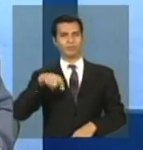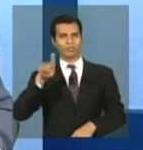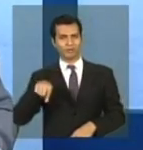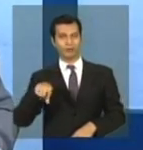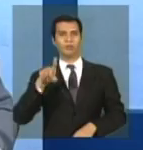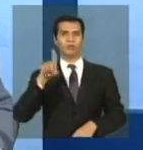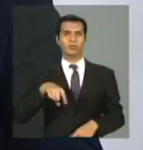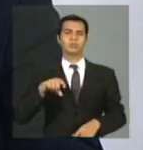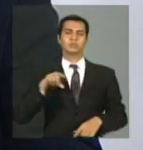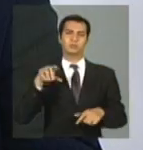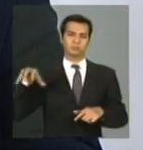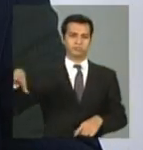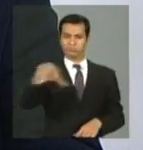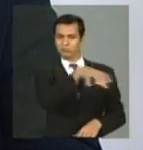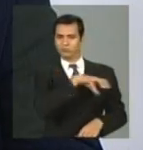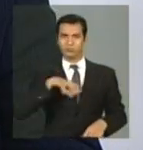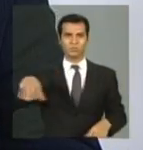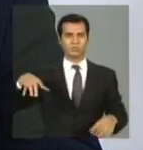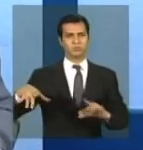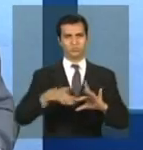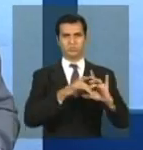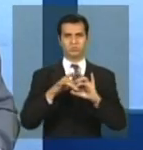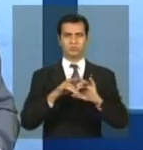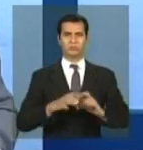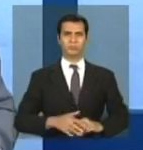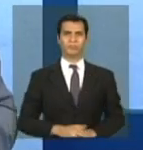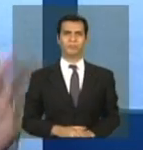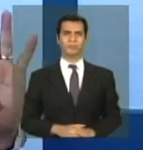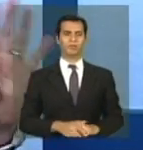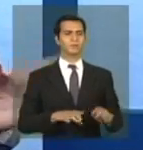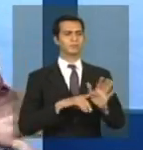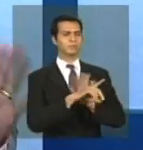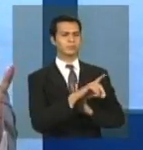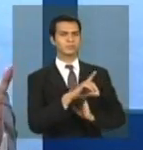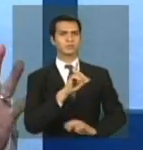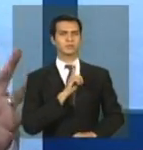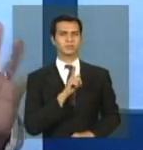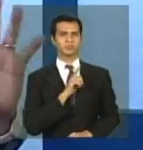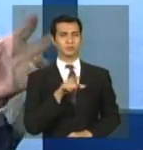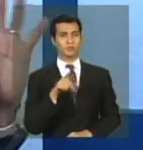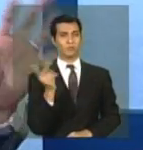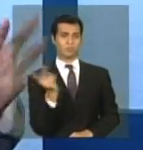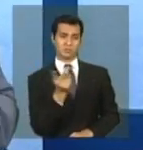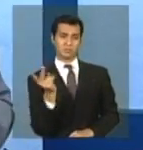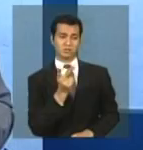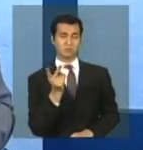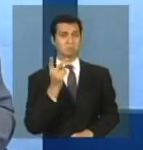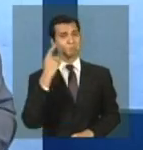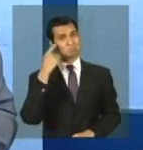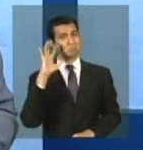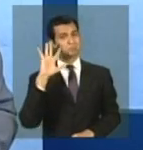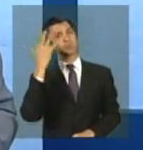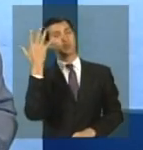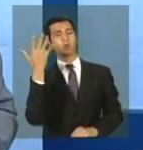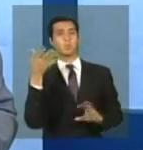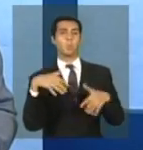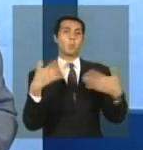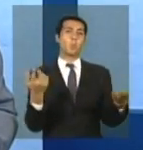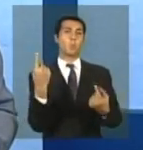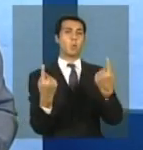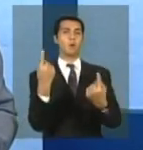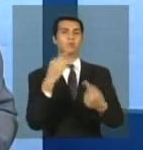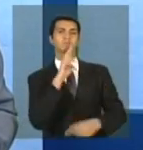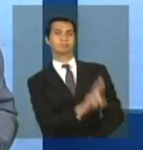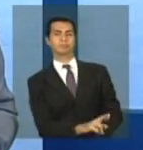gestor local do programa Bolsa. Tá, tem uma pergunta aqui que aí cabe a vocês dois entenderem quem que é melhor para fazer